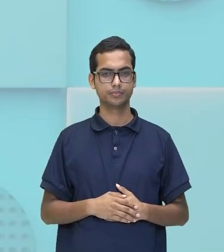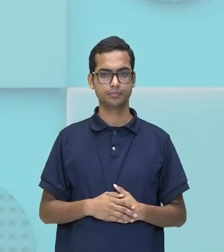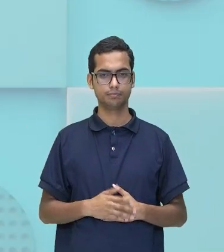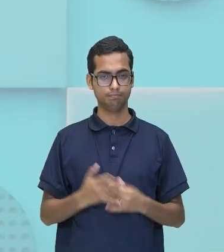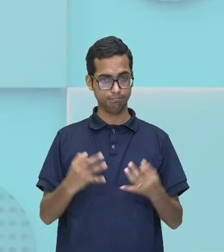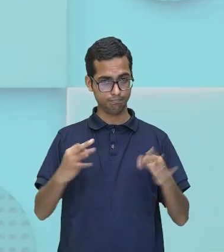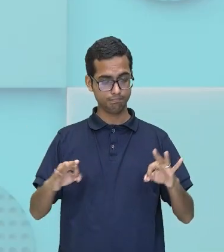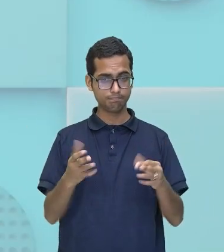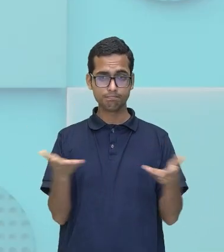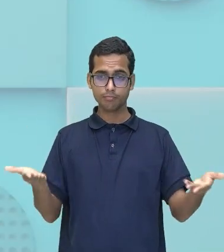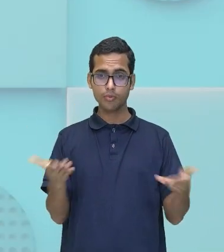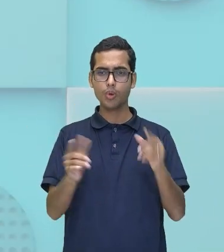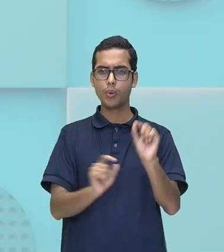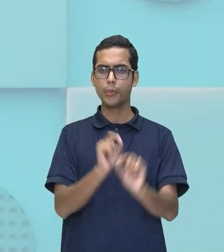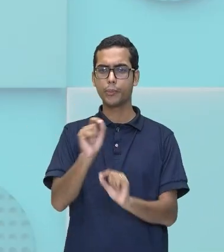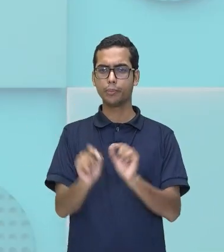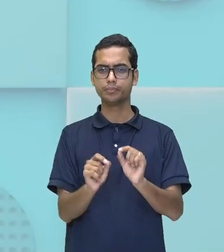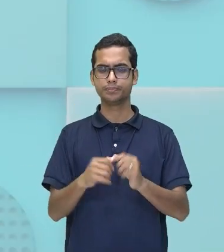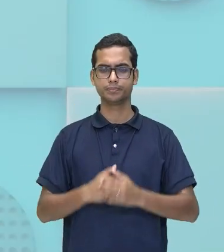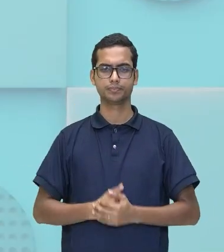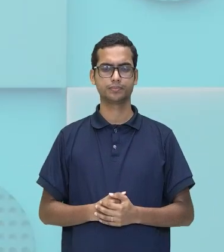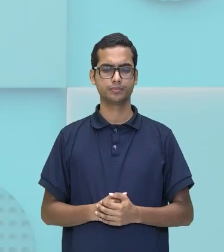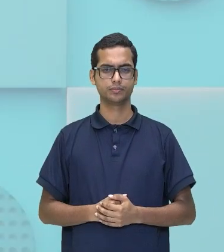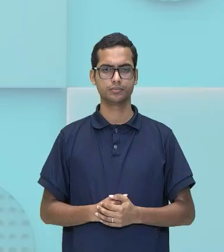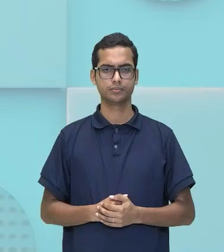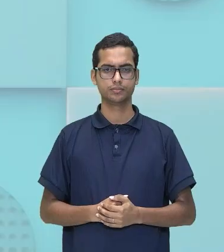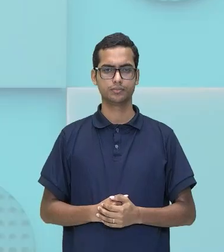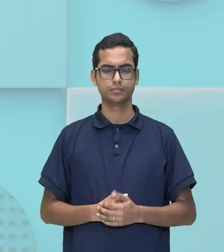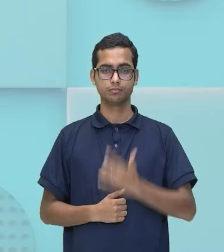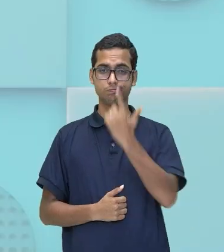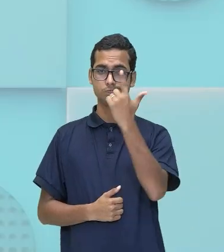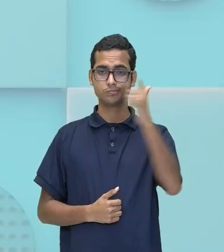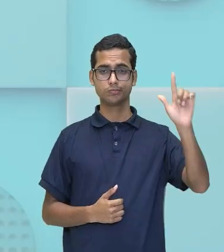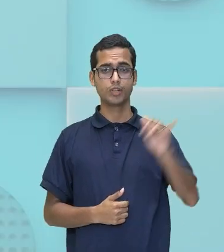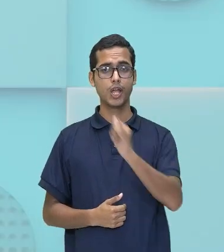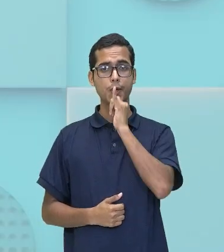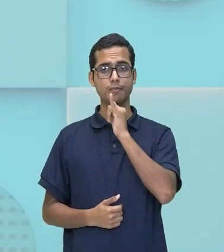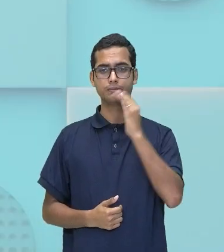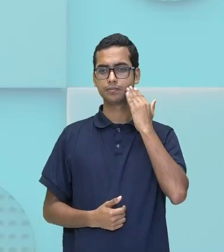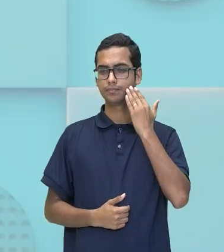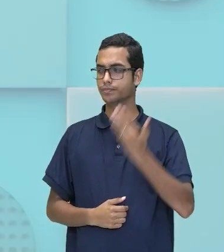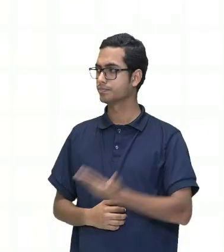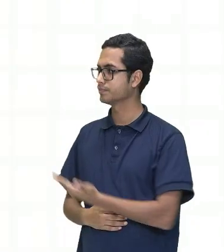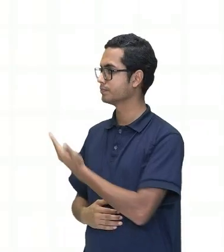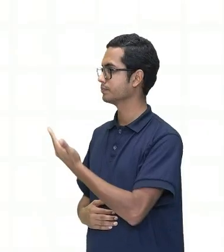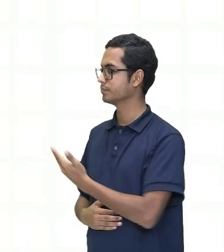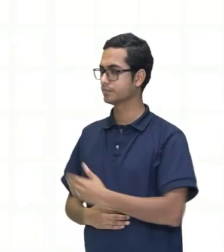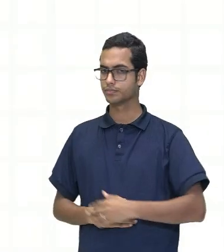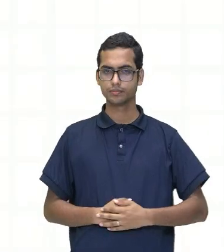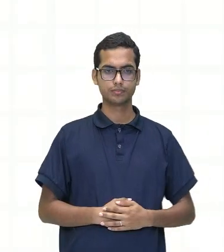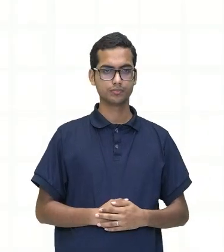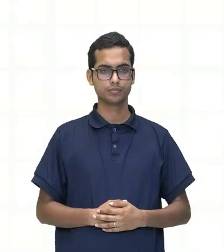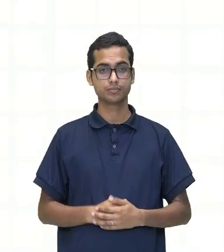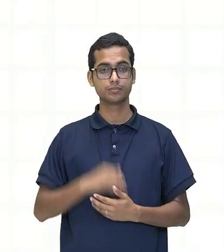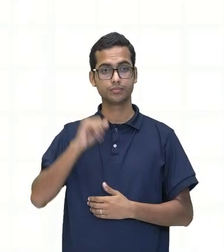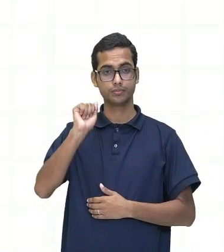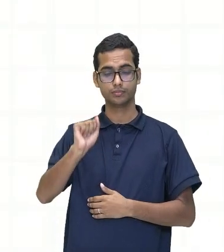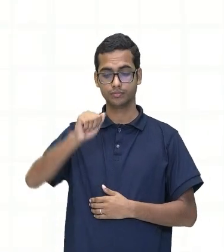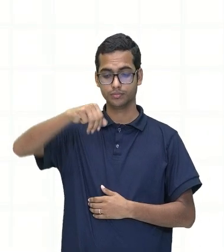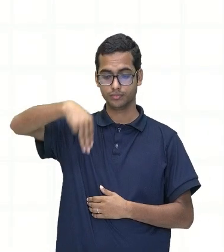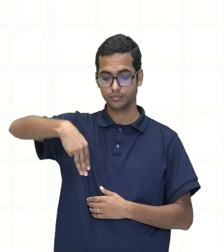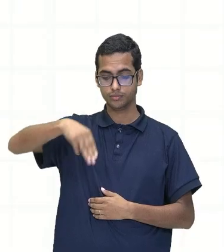certo? Muito bem. Vamos agora para mais um exemplo. Esse exemplo é a ambiguidade. A